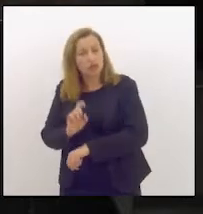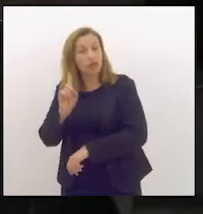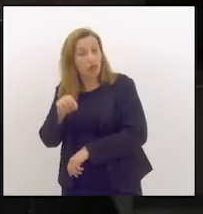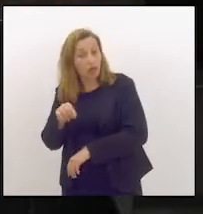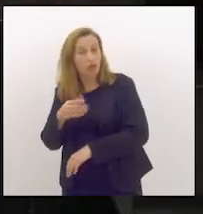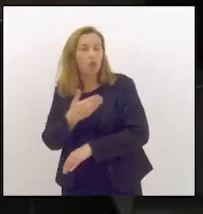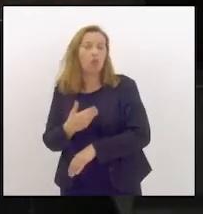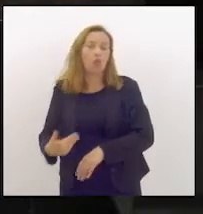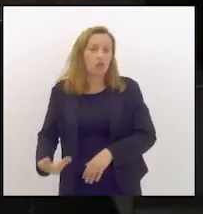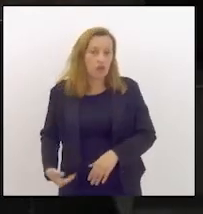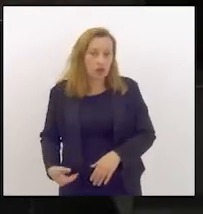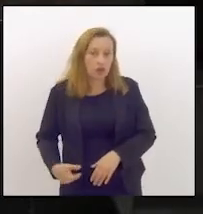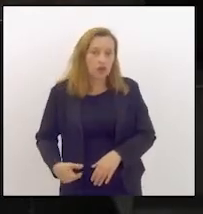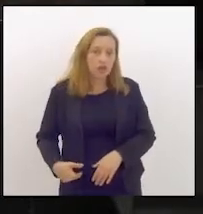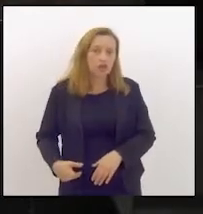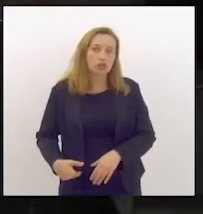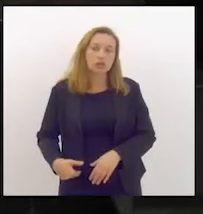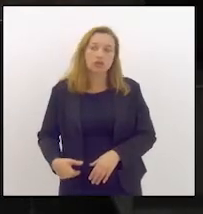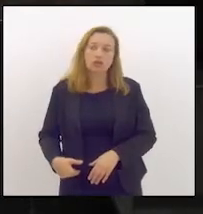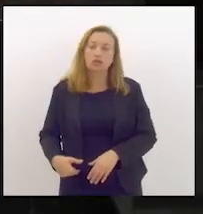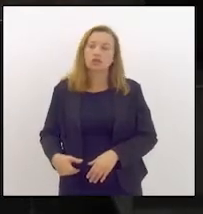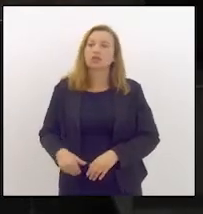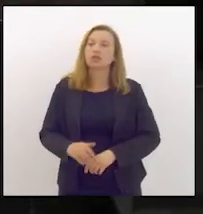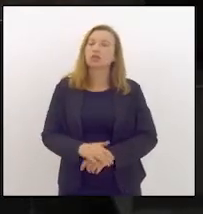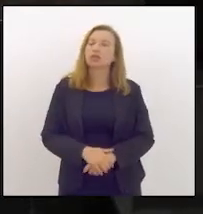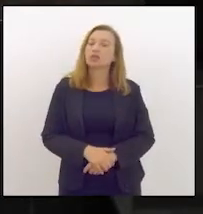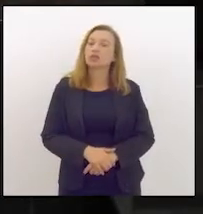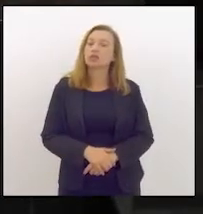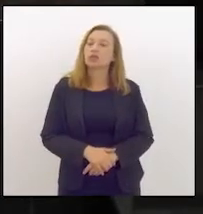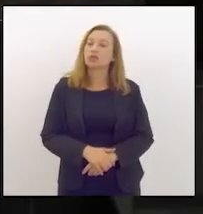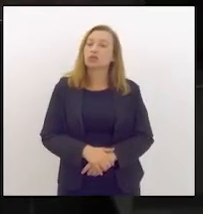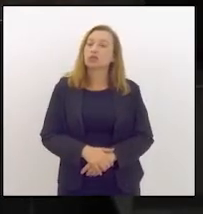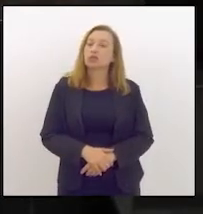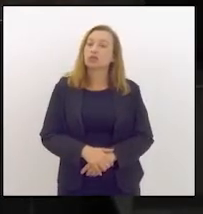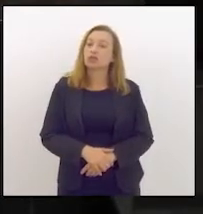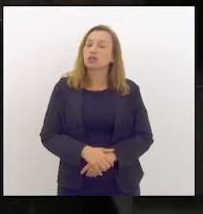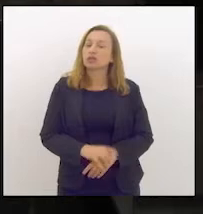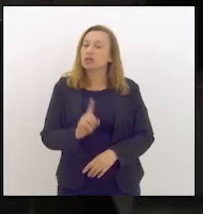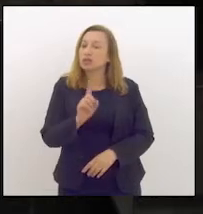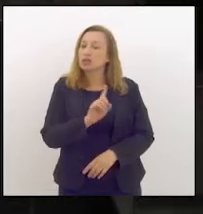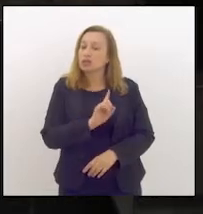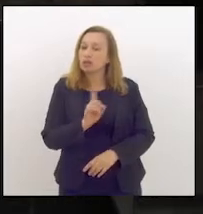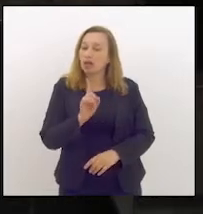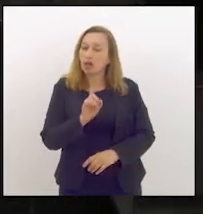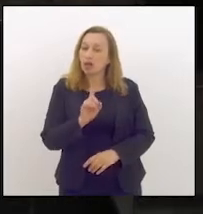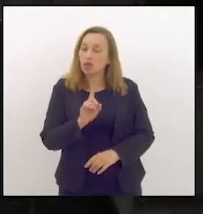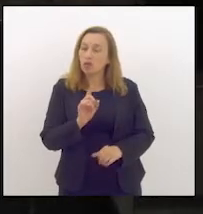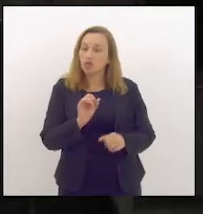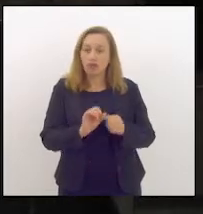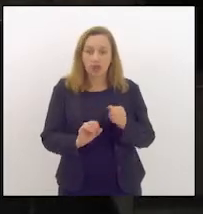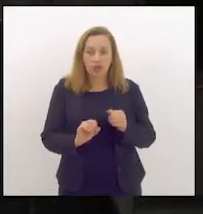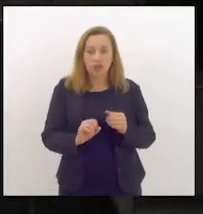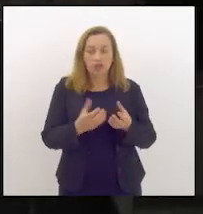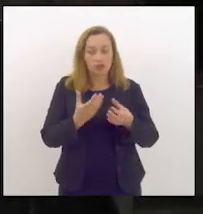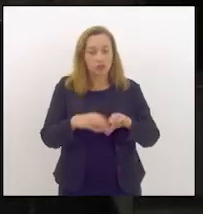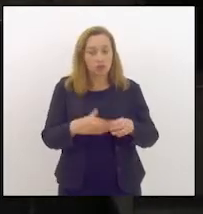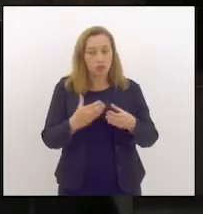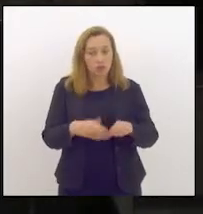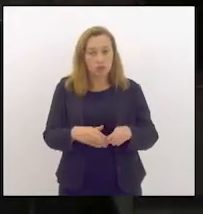governo que se omitiu em relação concurso público sempre